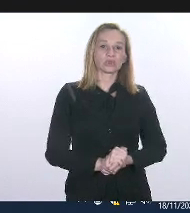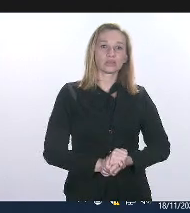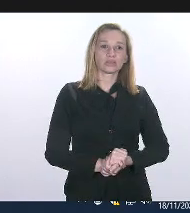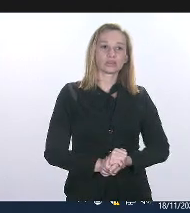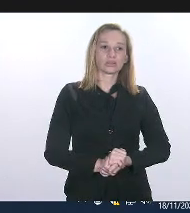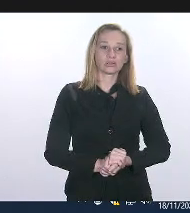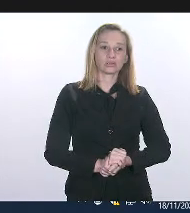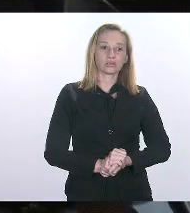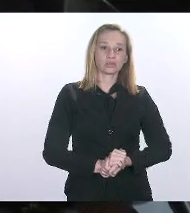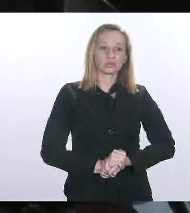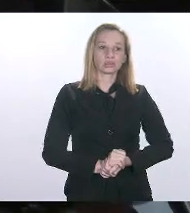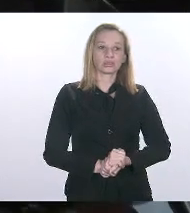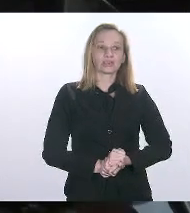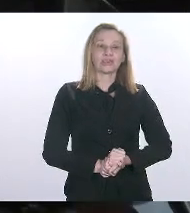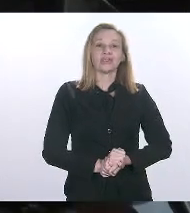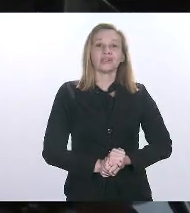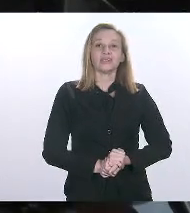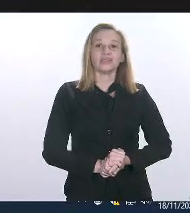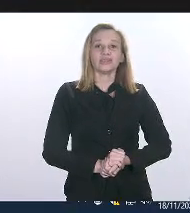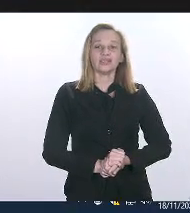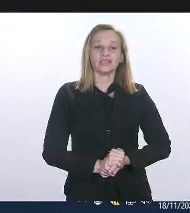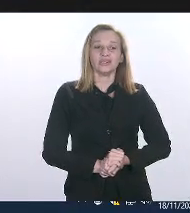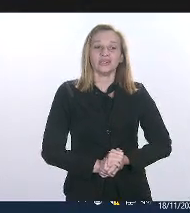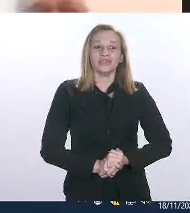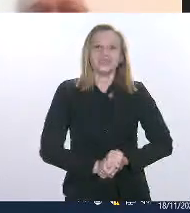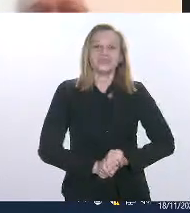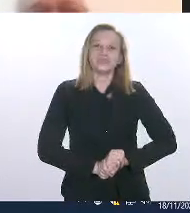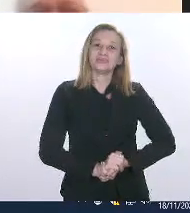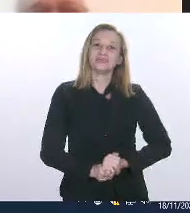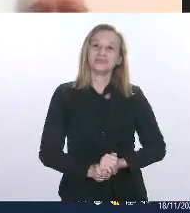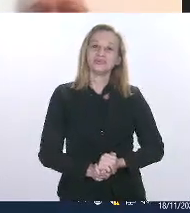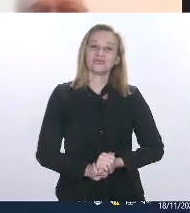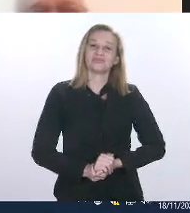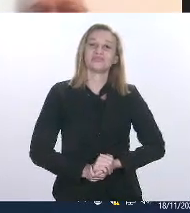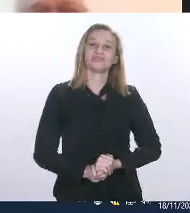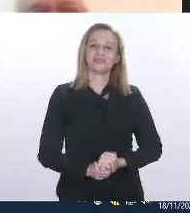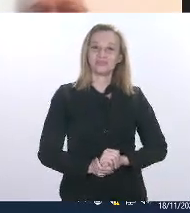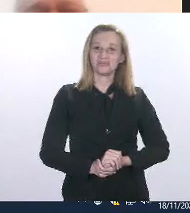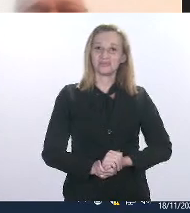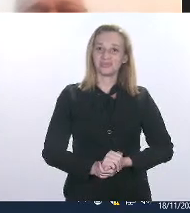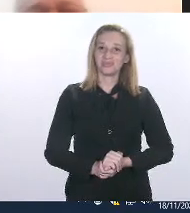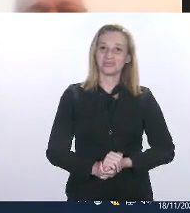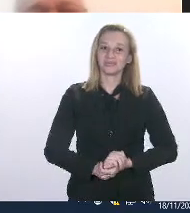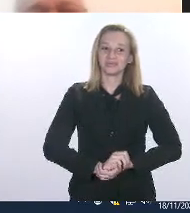Favorável, presidente. Diverge, presidente. Ok. Vamos, Contrário. Luiz.